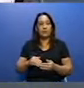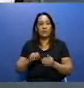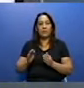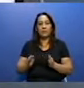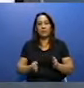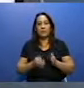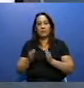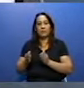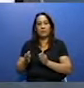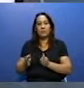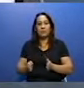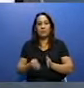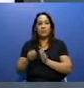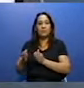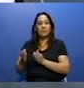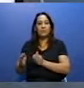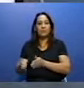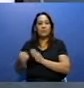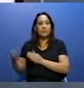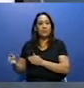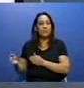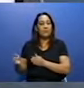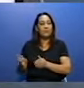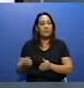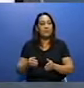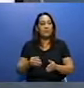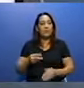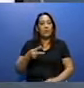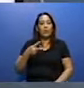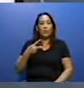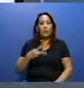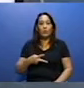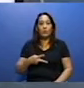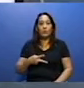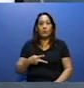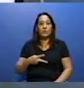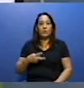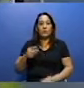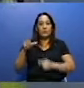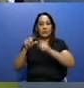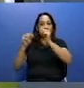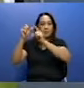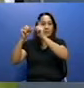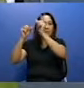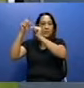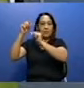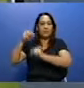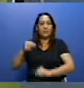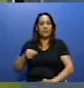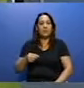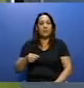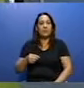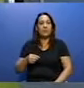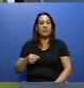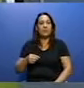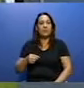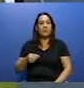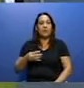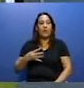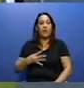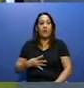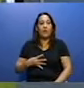só. Figura 1, duas estrelas. Figura